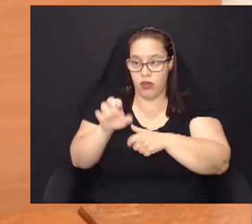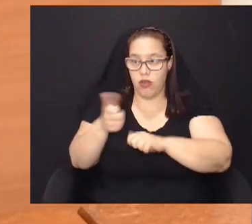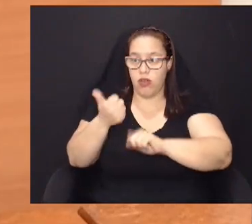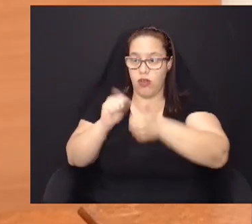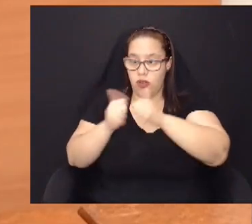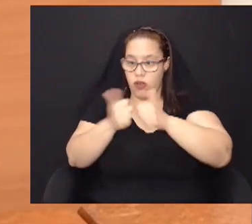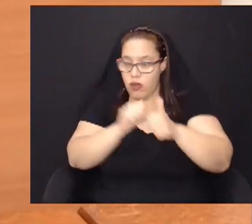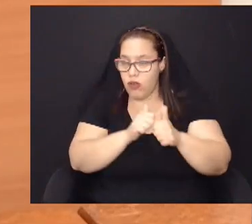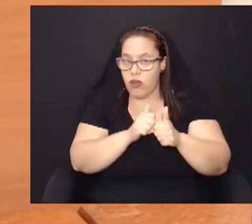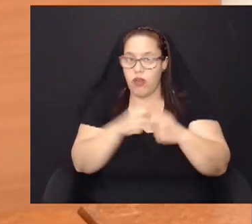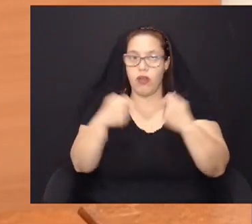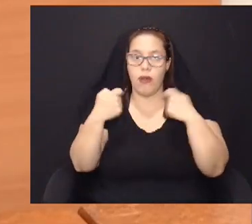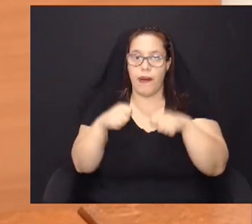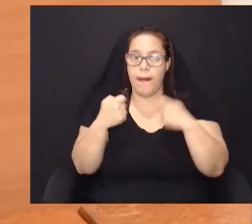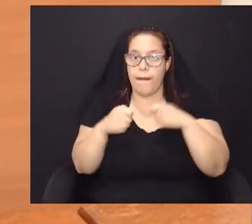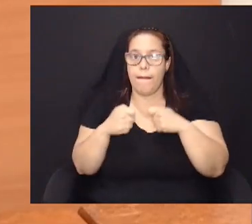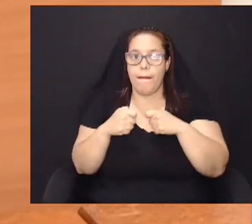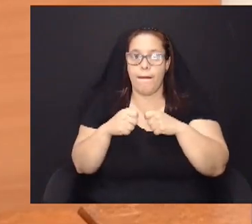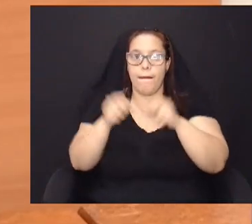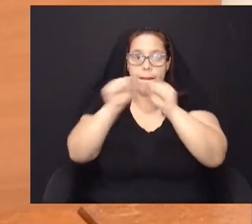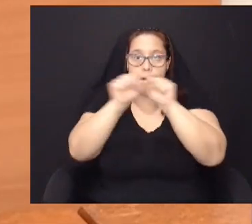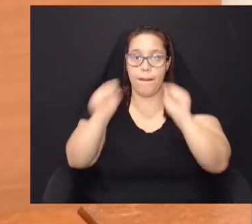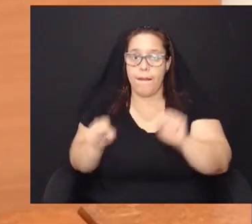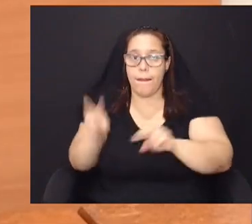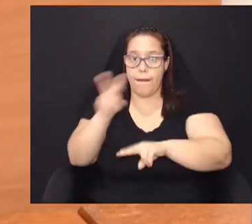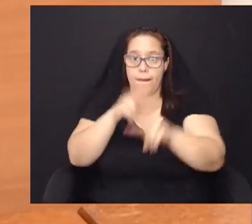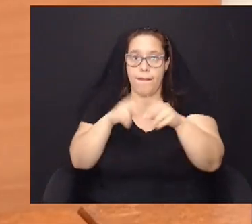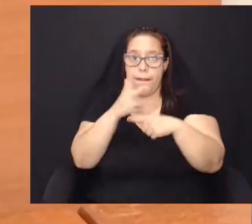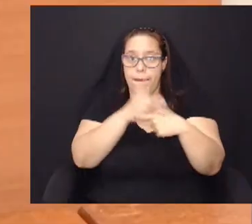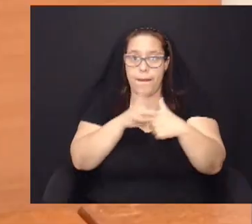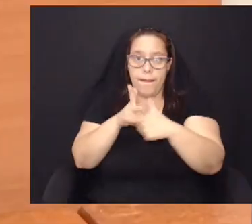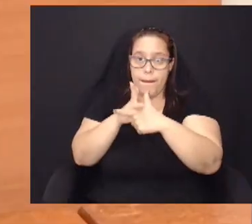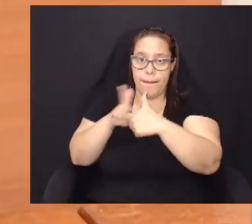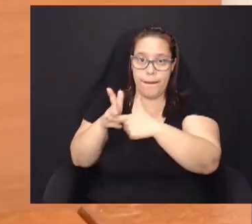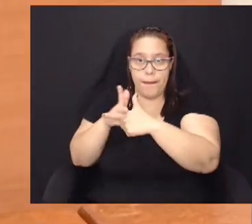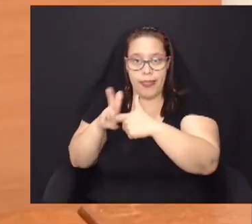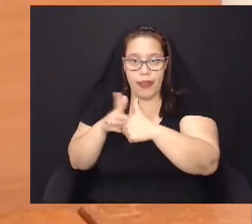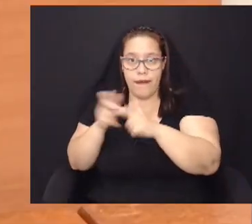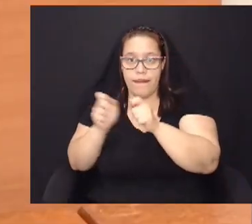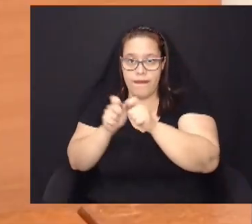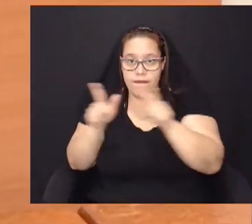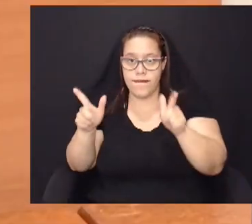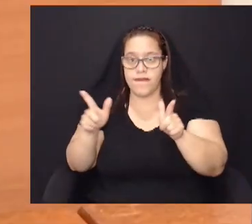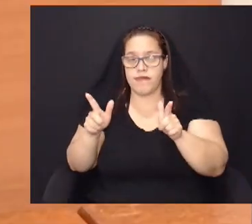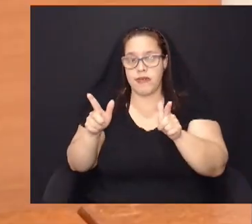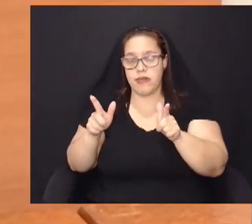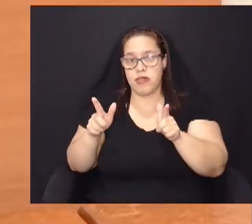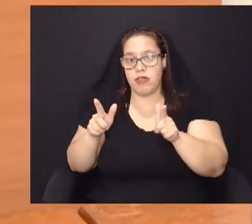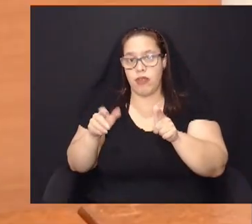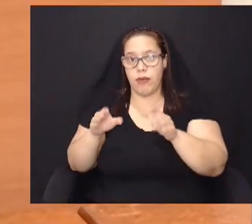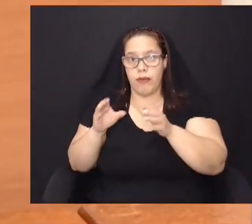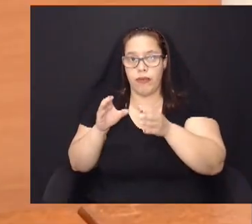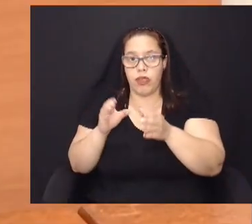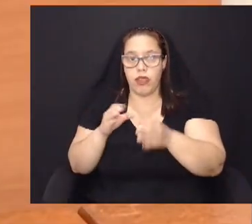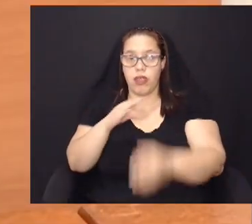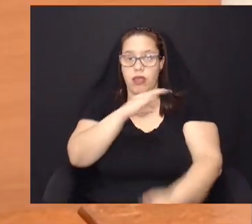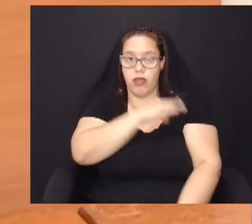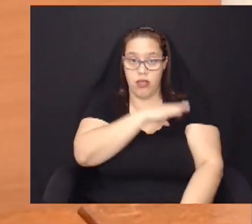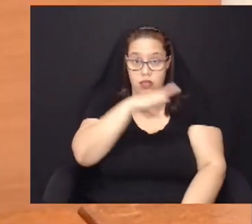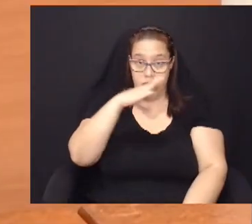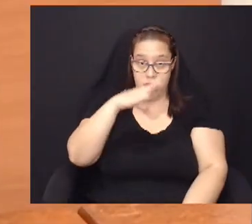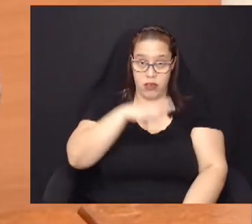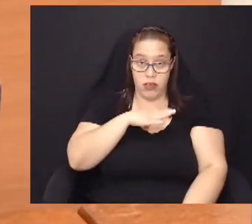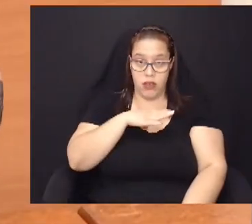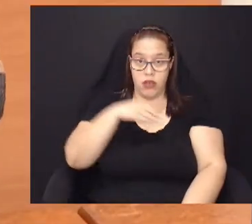vai precisar que o sistema de monitoramento da Câmara esteja ligado com o programa da Guarda Municipal, que é o